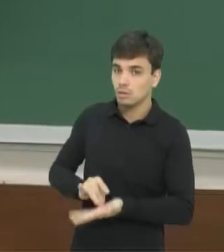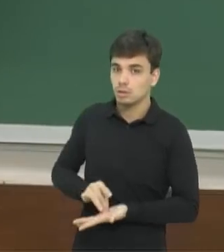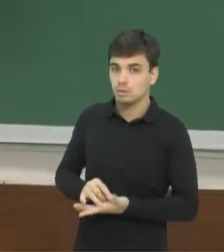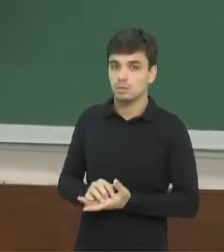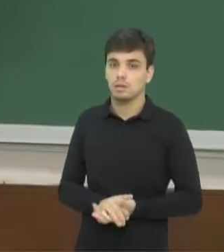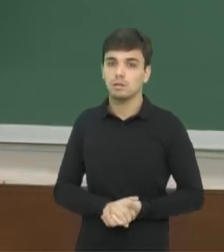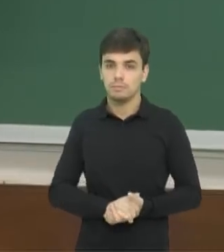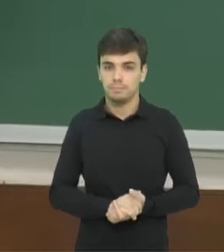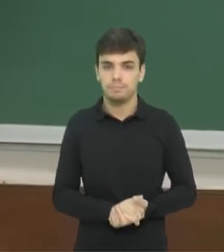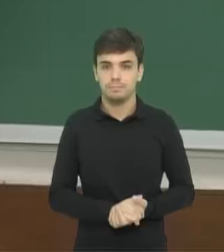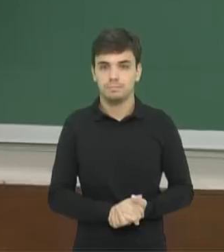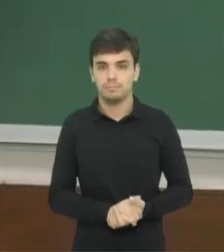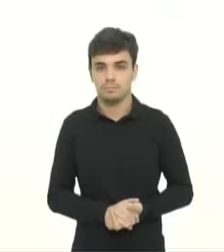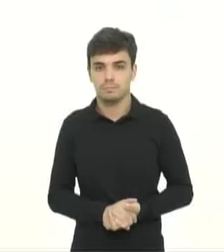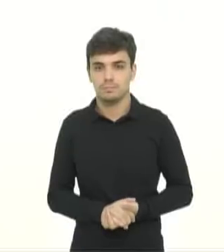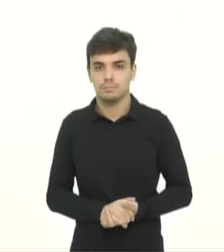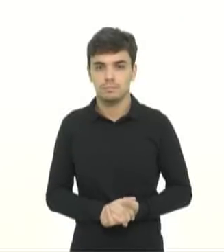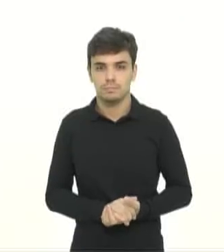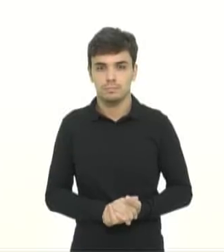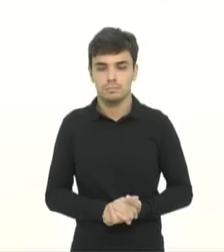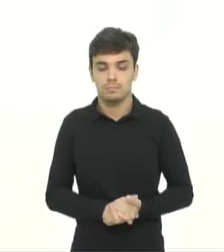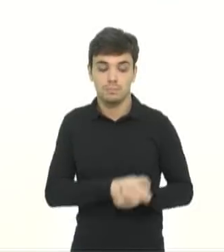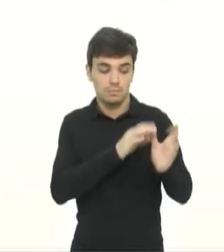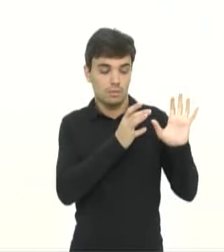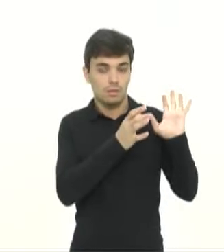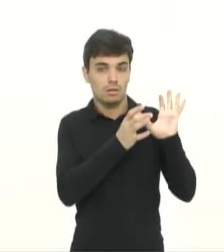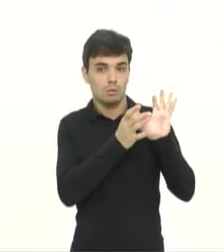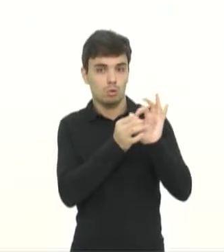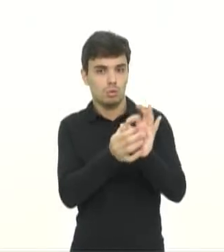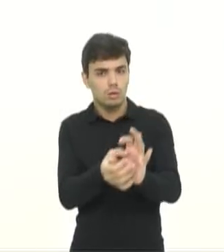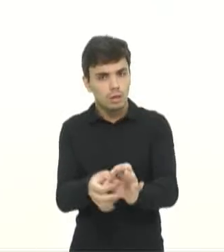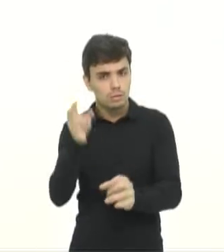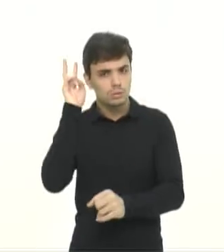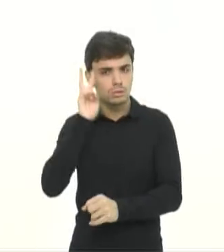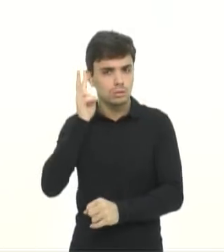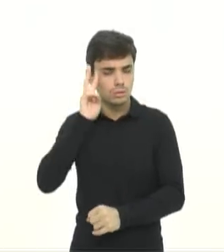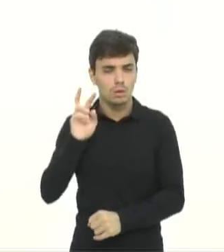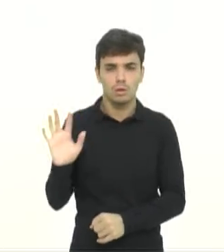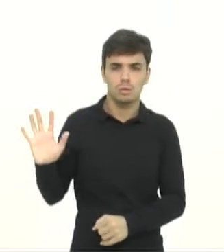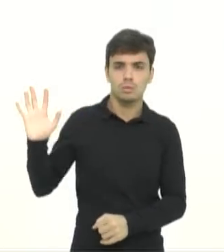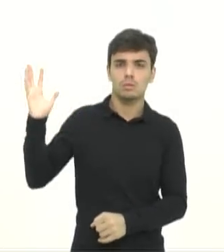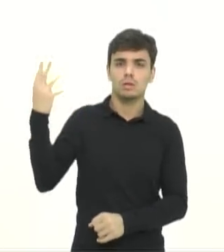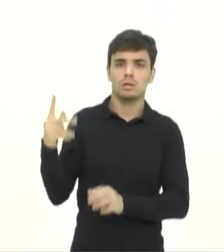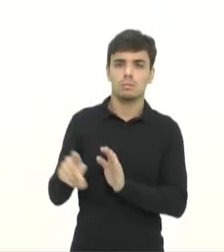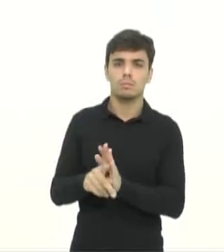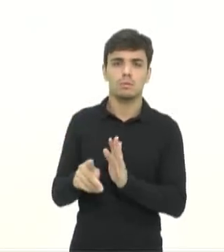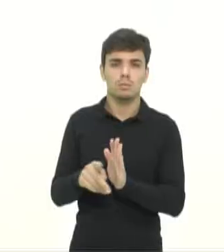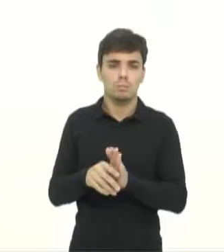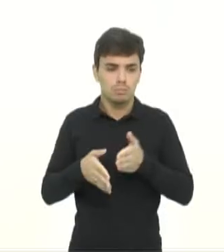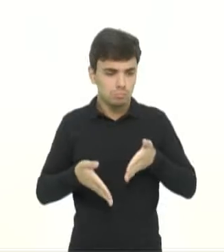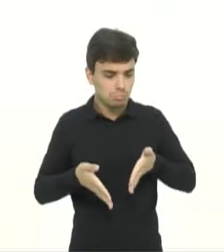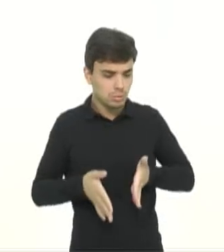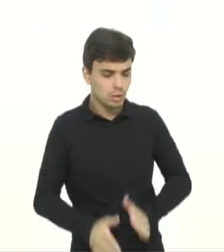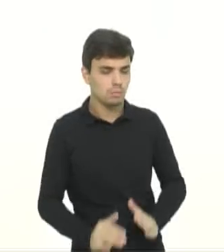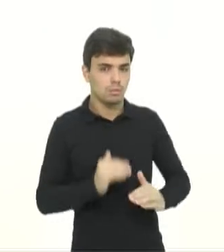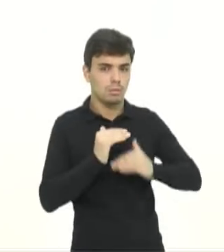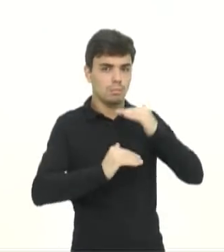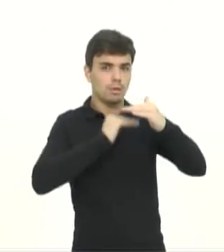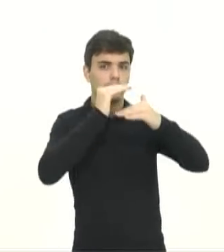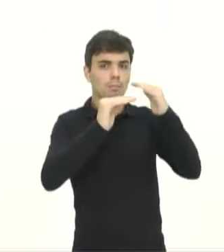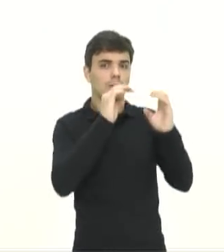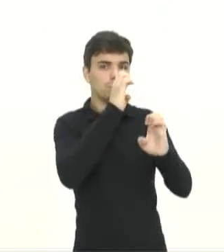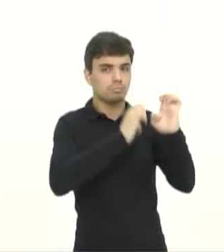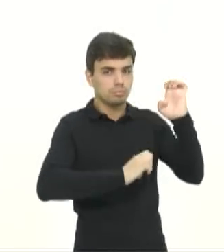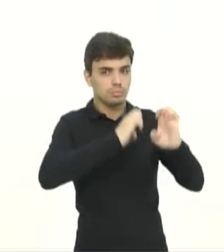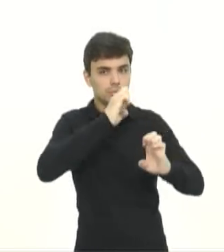vai ver mais sobre isso. O contexto histórico em que ocorre é do crescimento industrial e científico